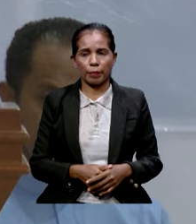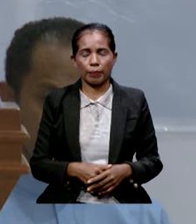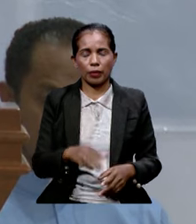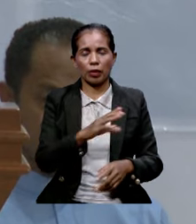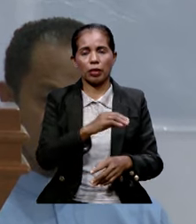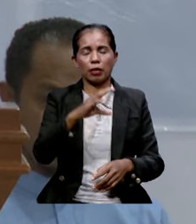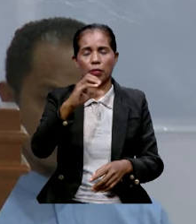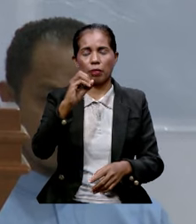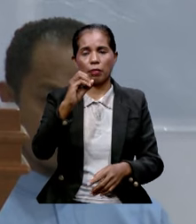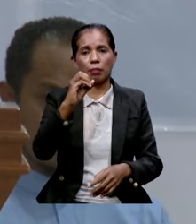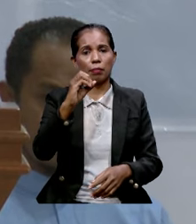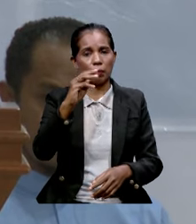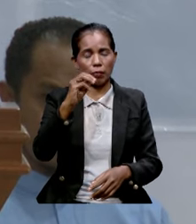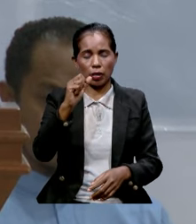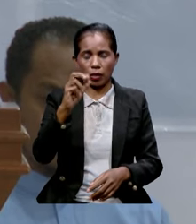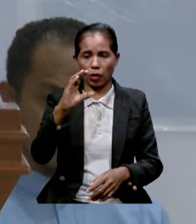Marcos Brigi,